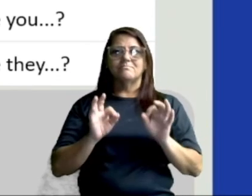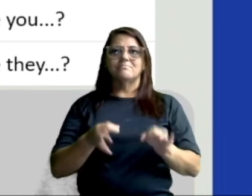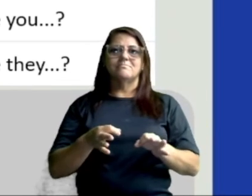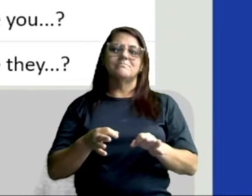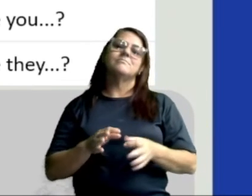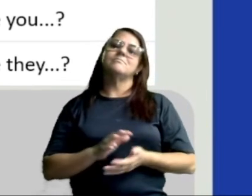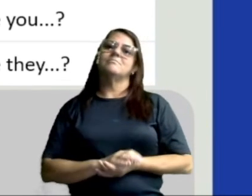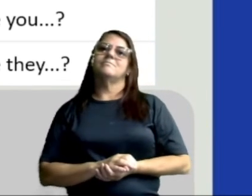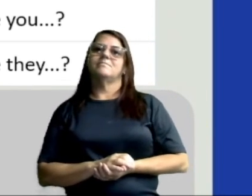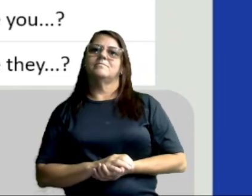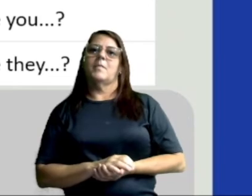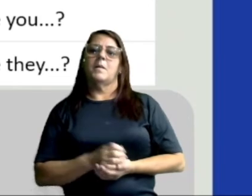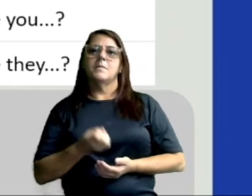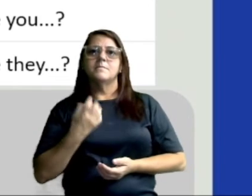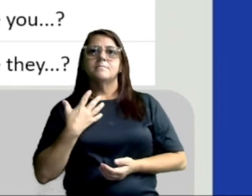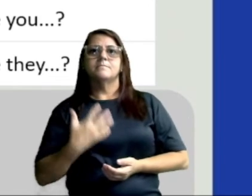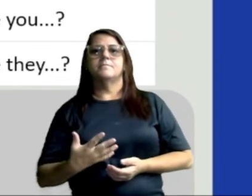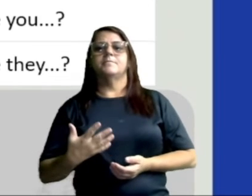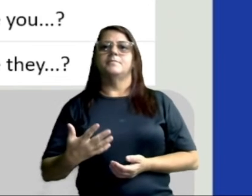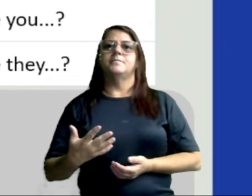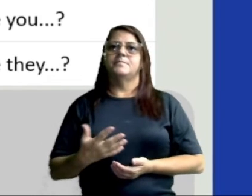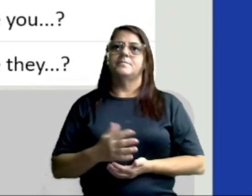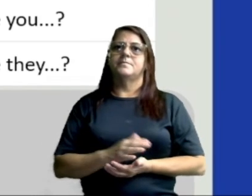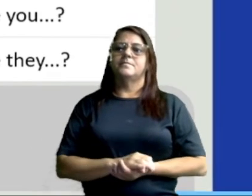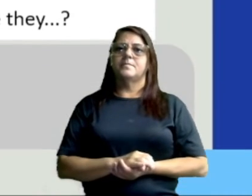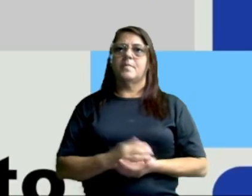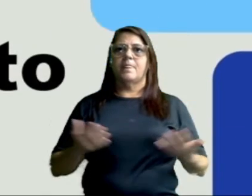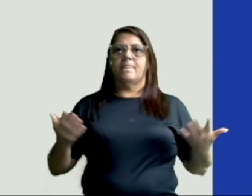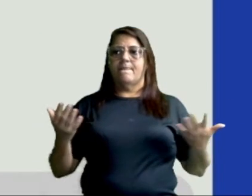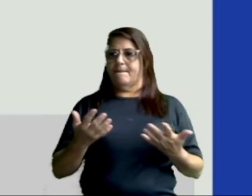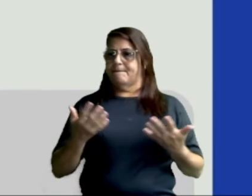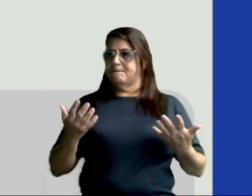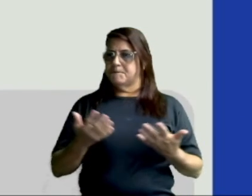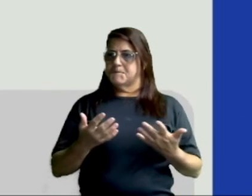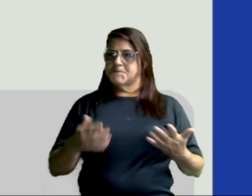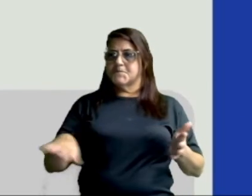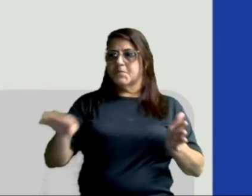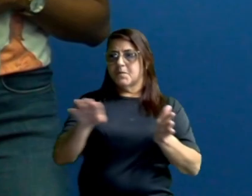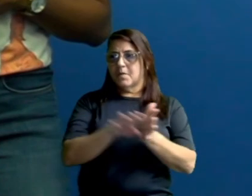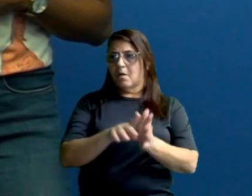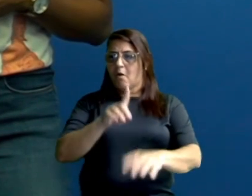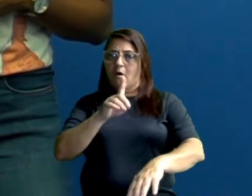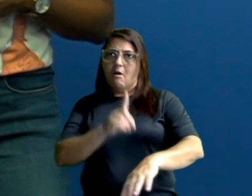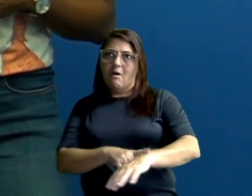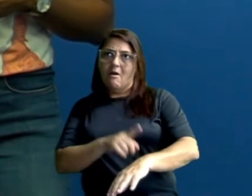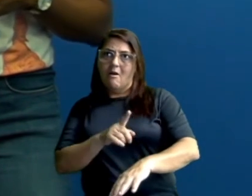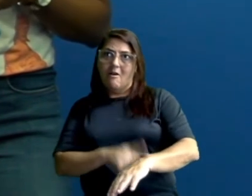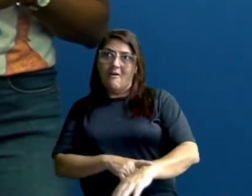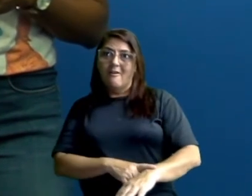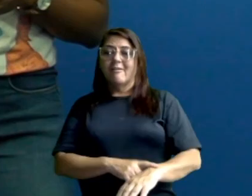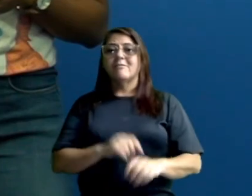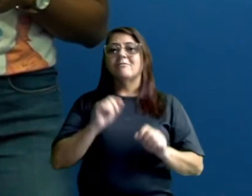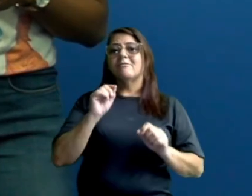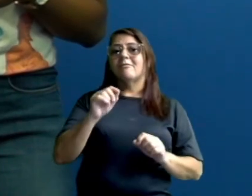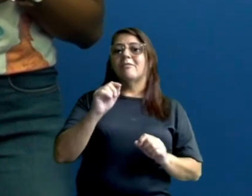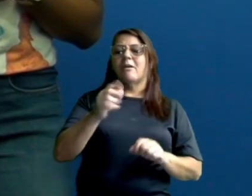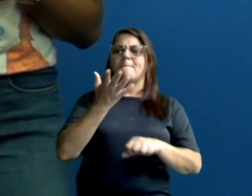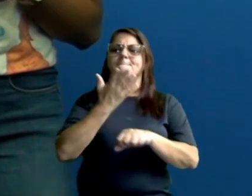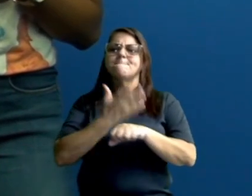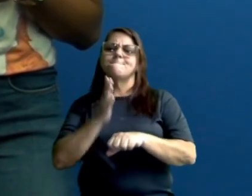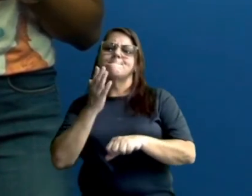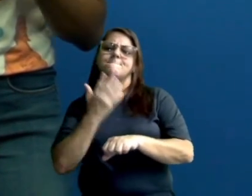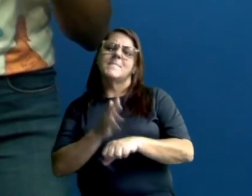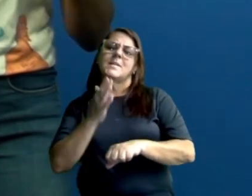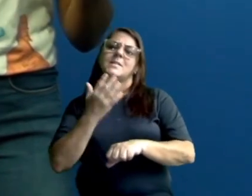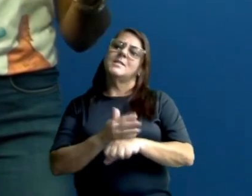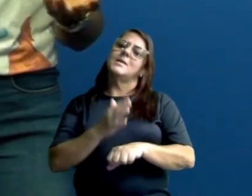certinho? Bom, agora chegou aquele momento que a gente começa a praticar, mas sempre